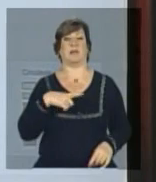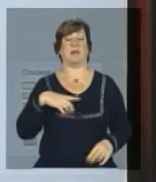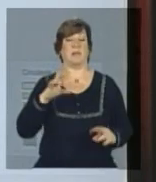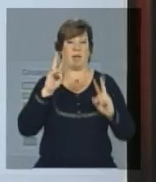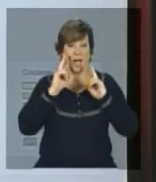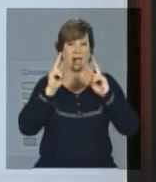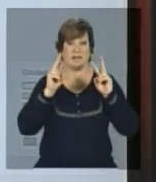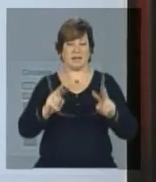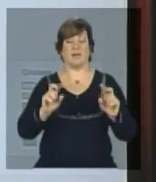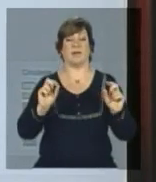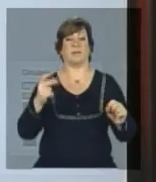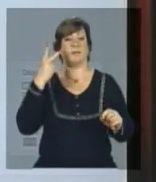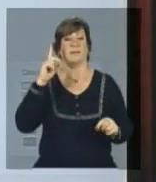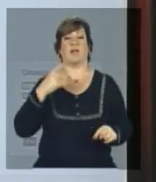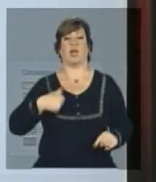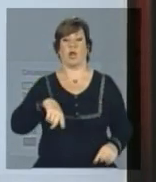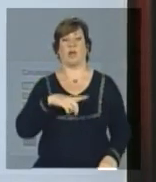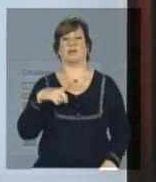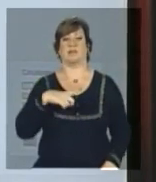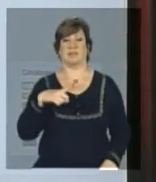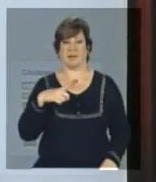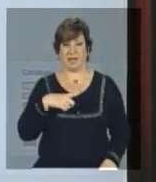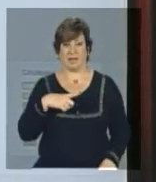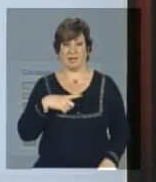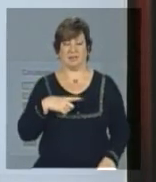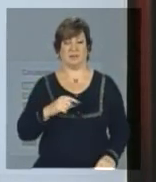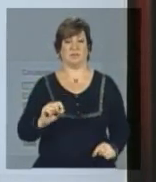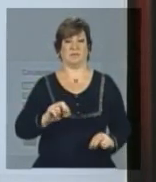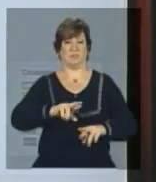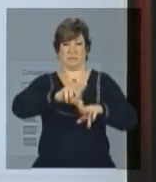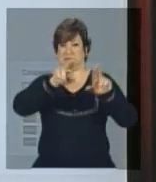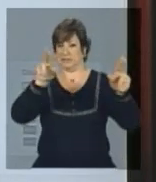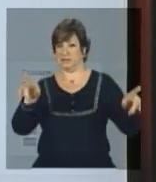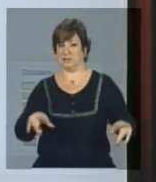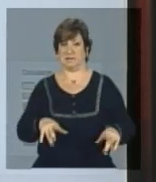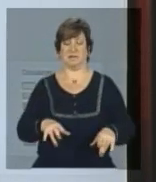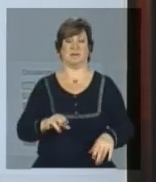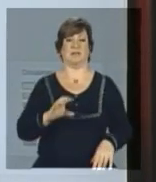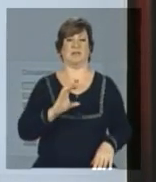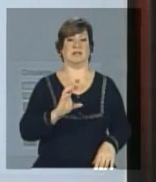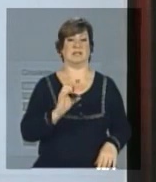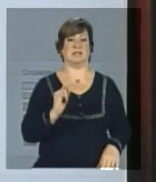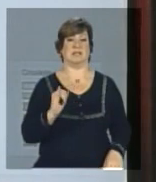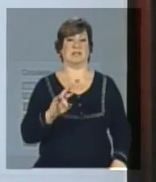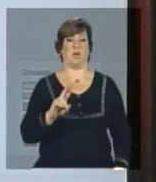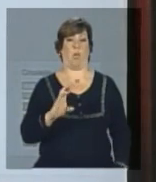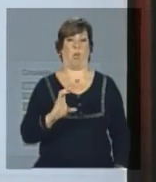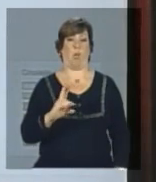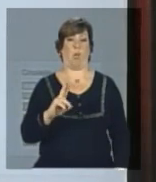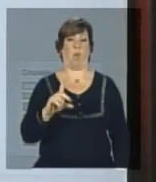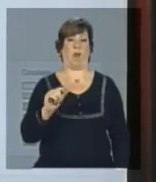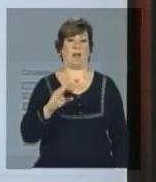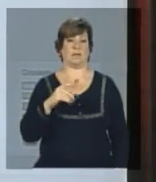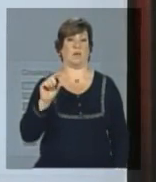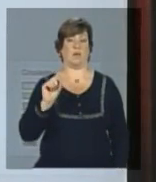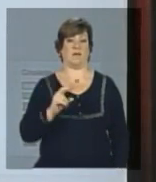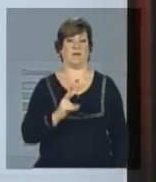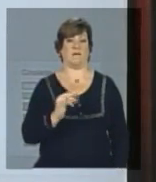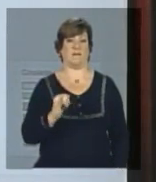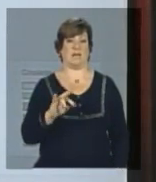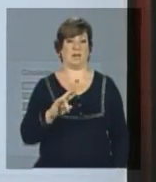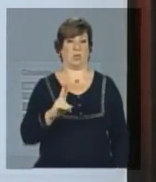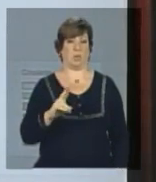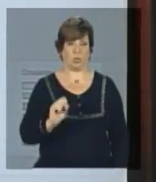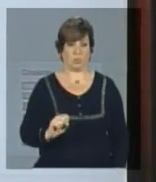chamar a atenção de que a gente tem, na verdade, uma situação de circulação viral que a gente já desde o ano passado vem chamando a atenção.